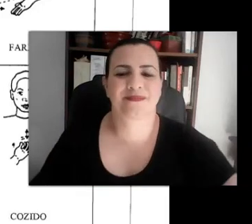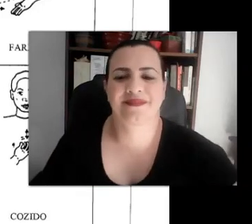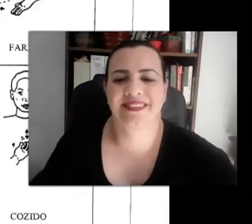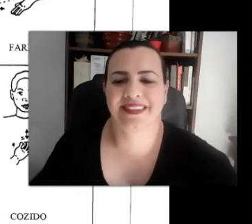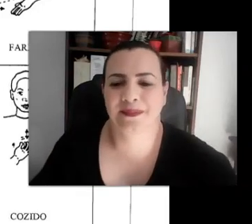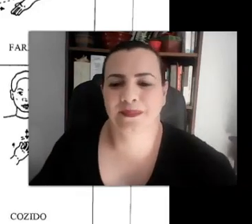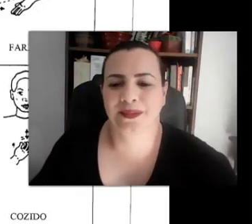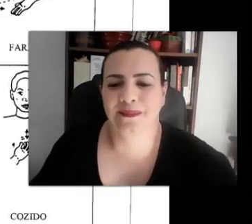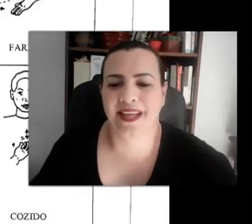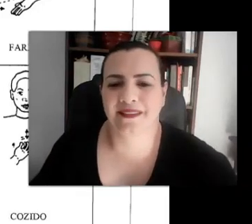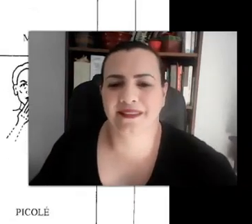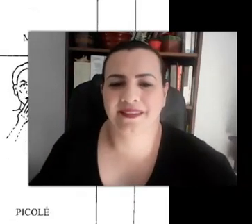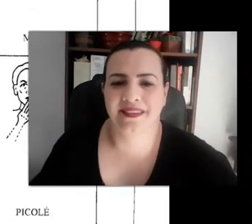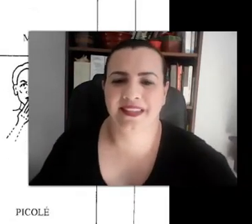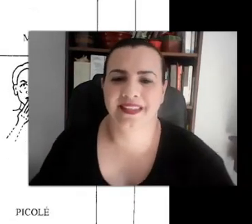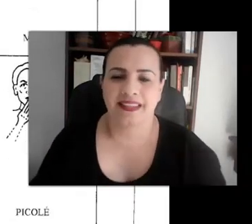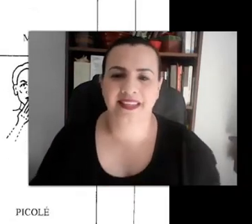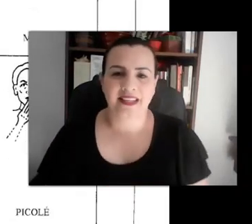Ok? Muito bem.